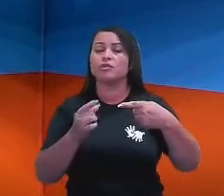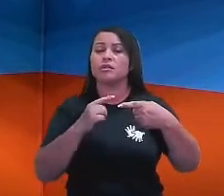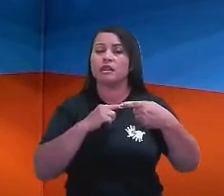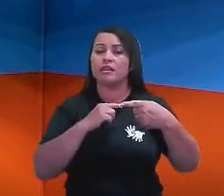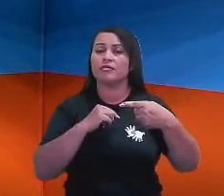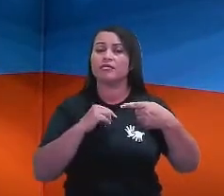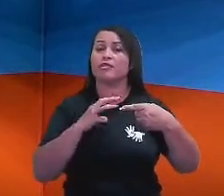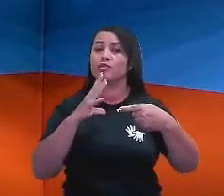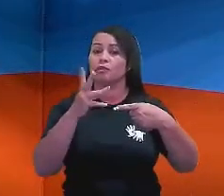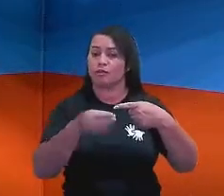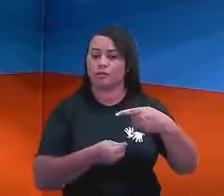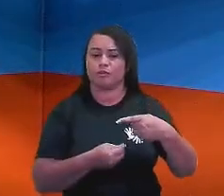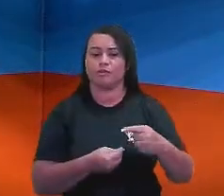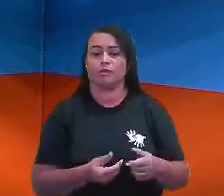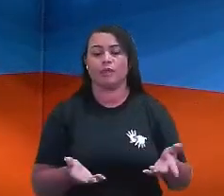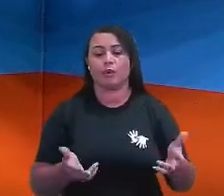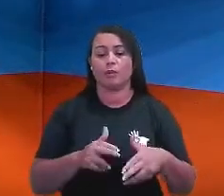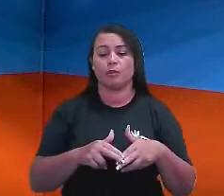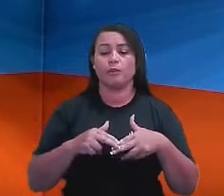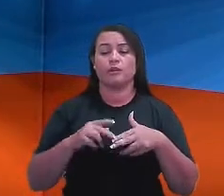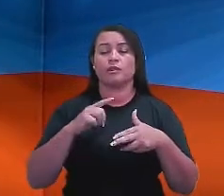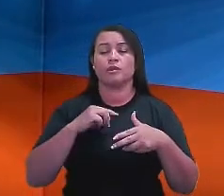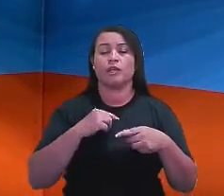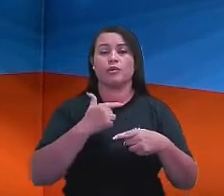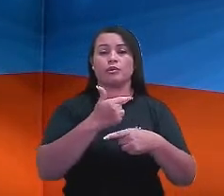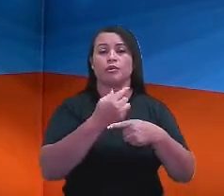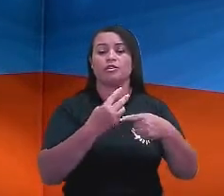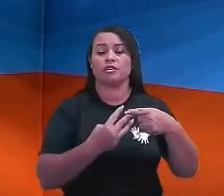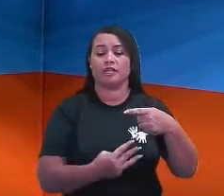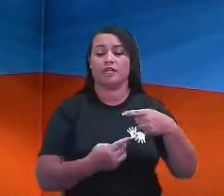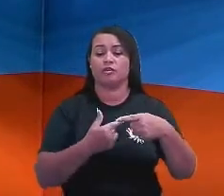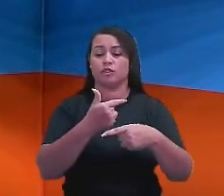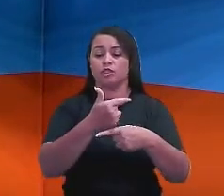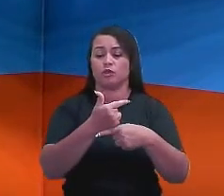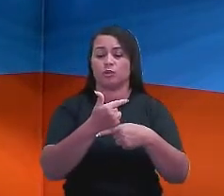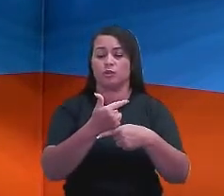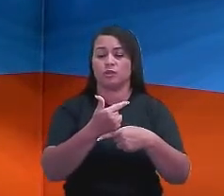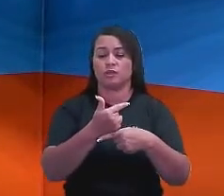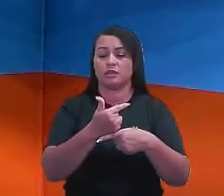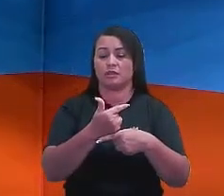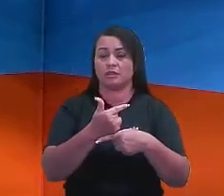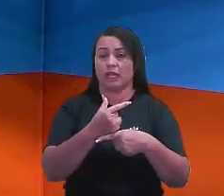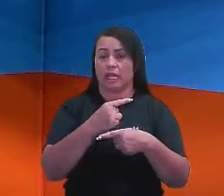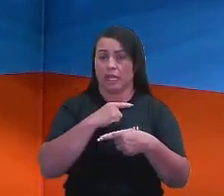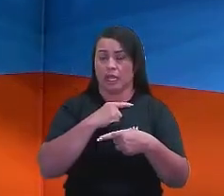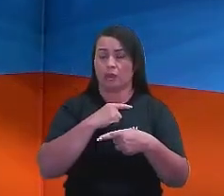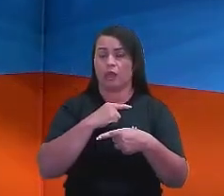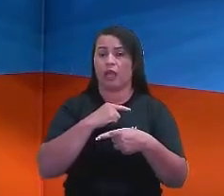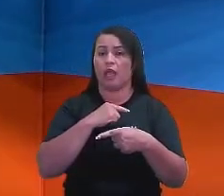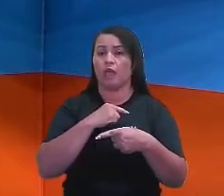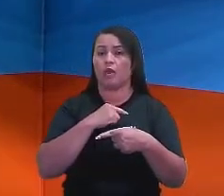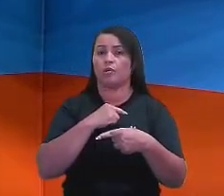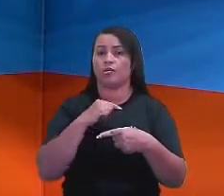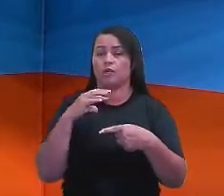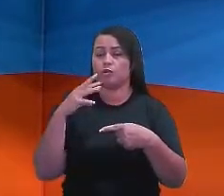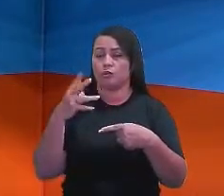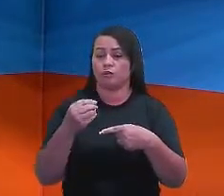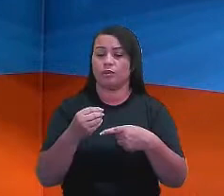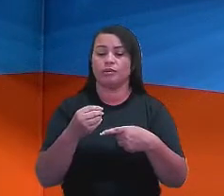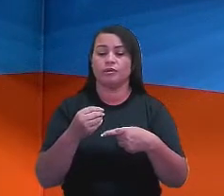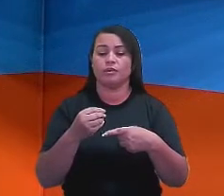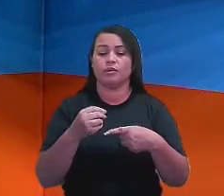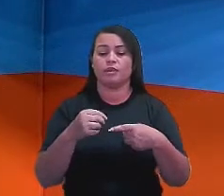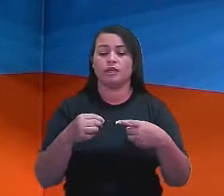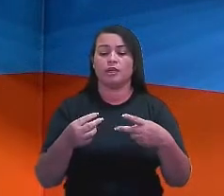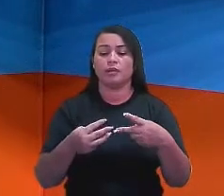do inteiro, né? E aí eu tenho 2/3, em que 2 é o meu numerador, que é a parte que eu considerei do inteiro, né?